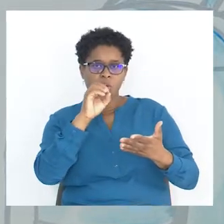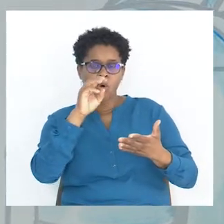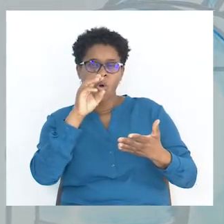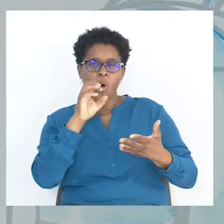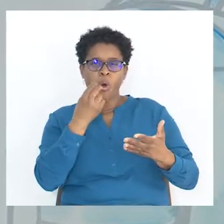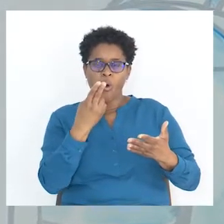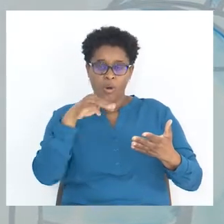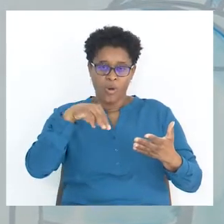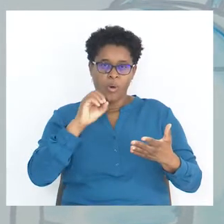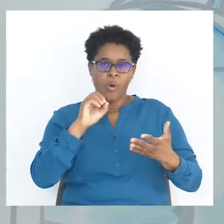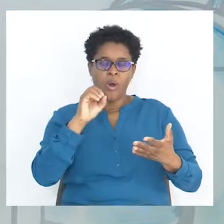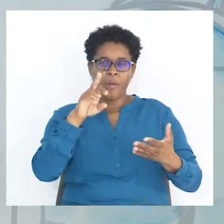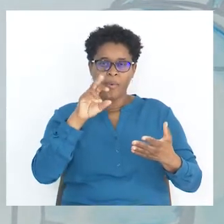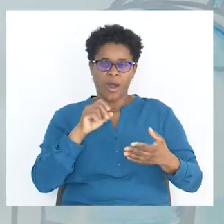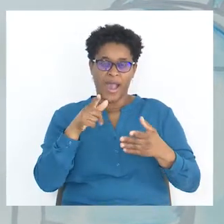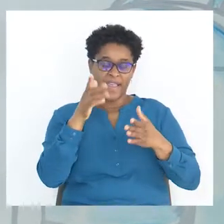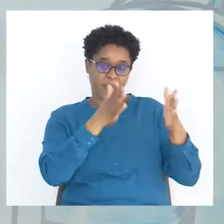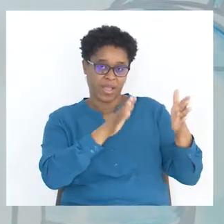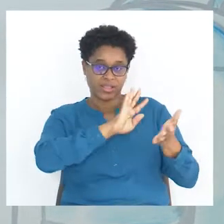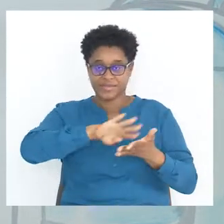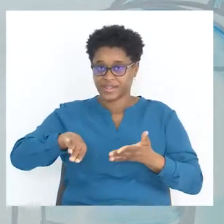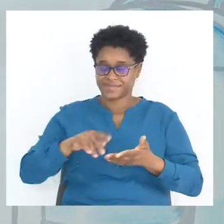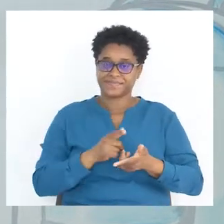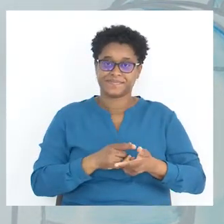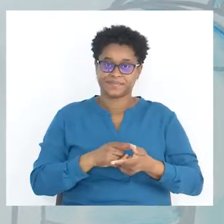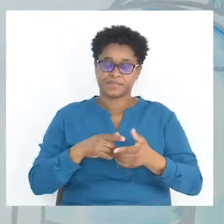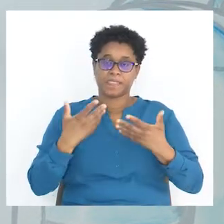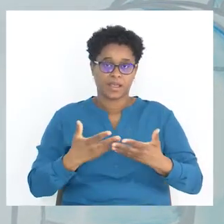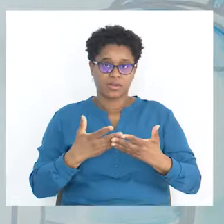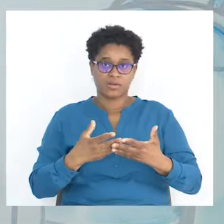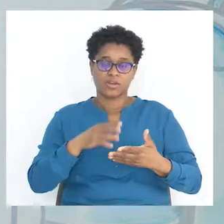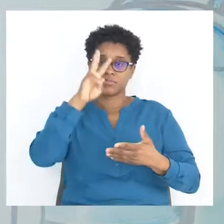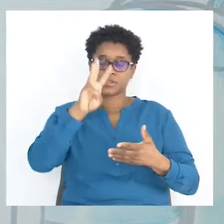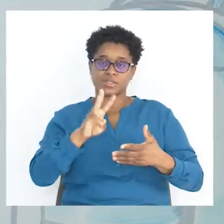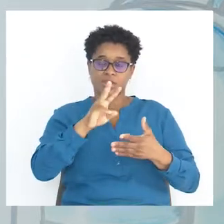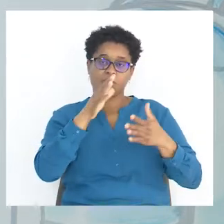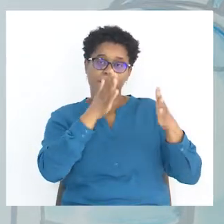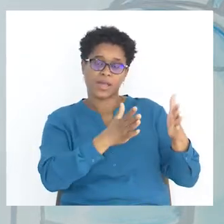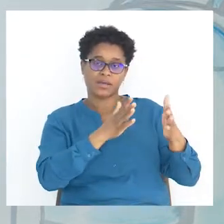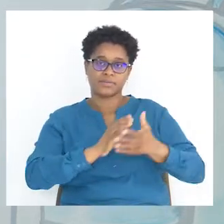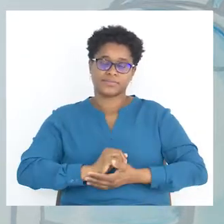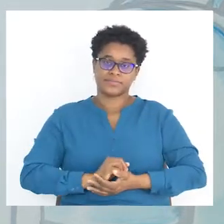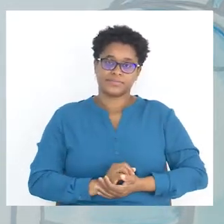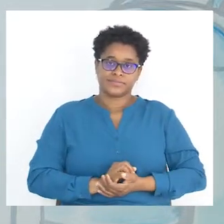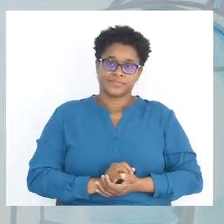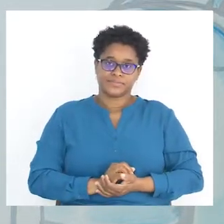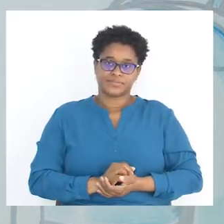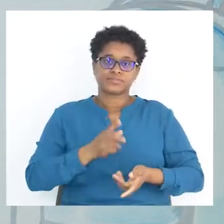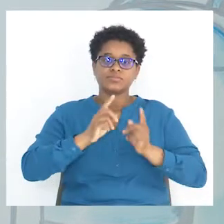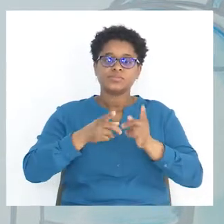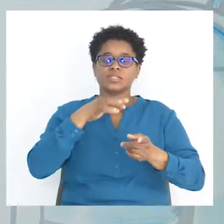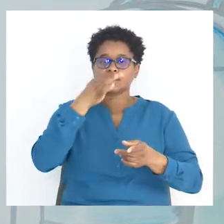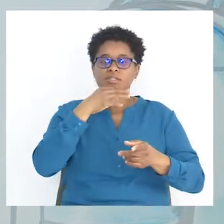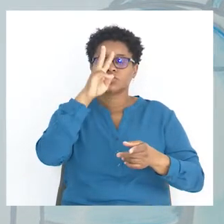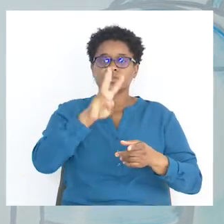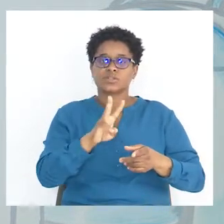Esta parte aqui podes suprimir. Vais agora para o terceiro parágrafo. O que é